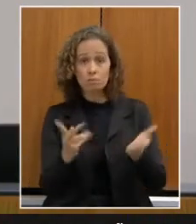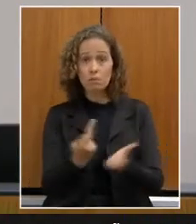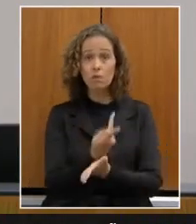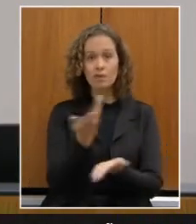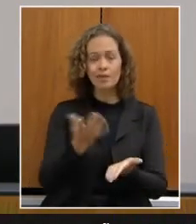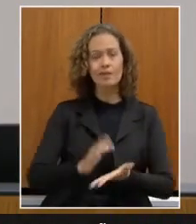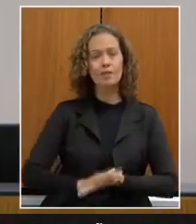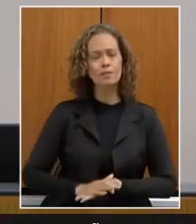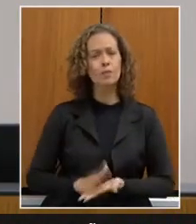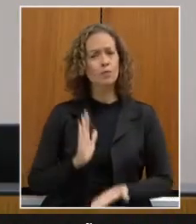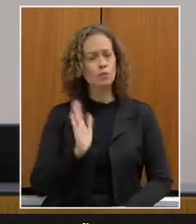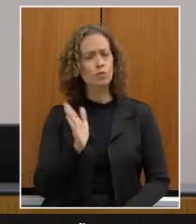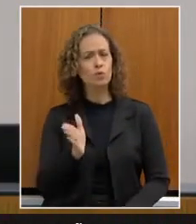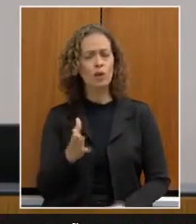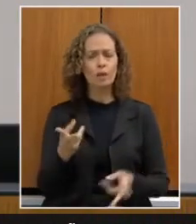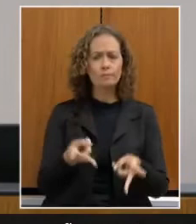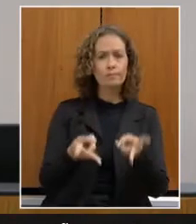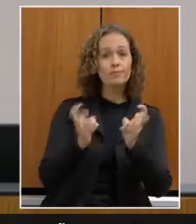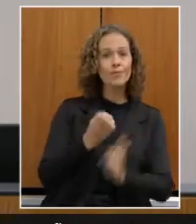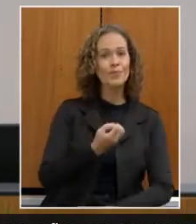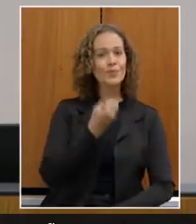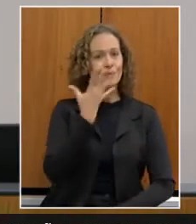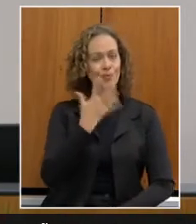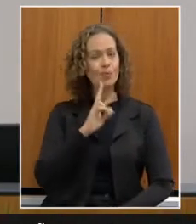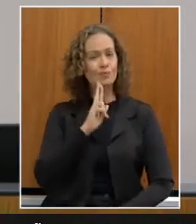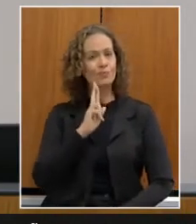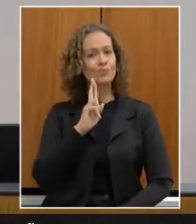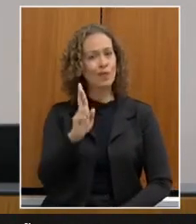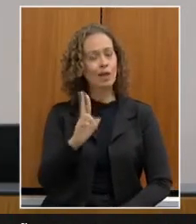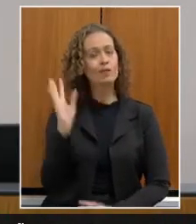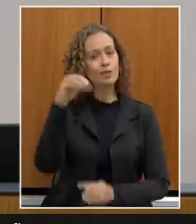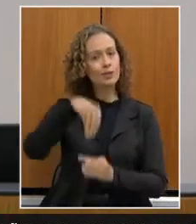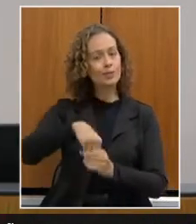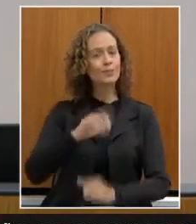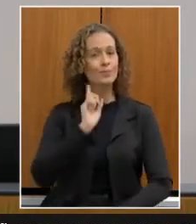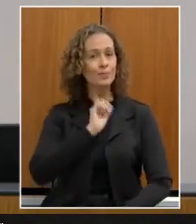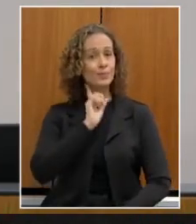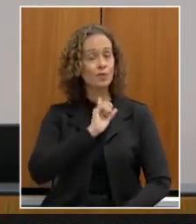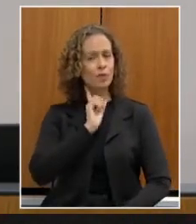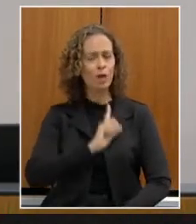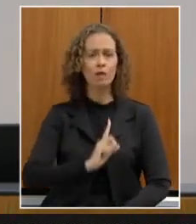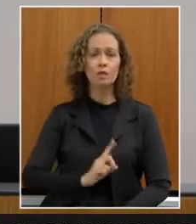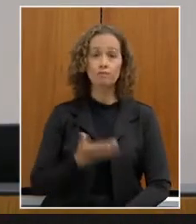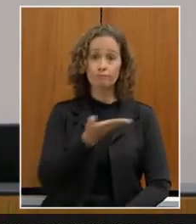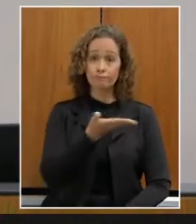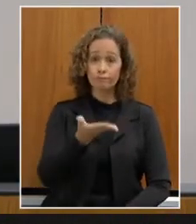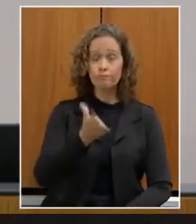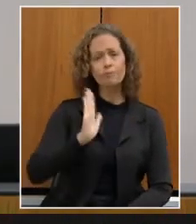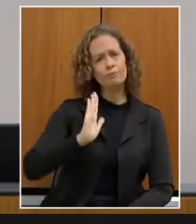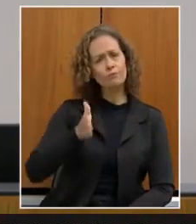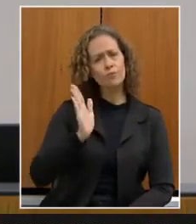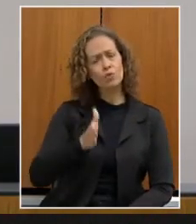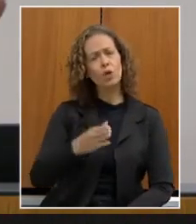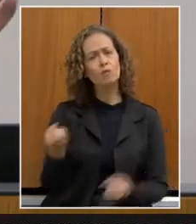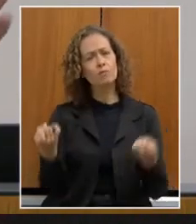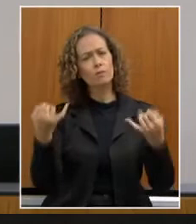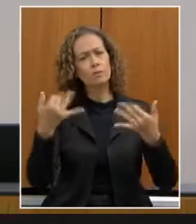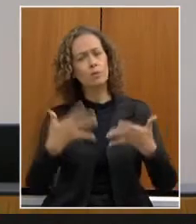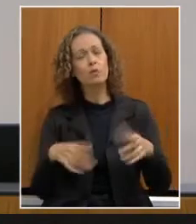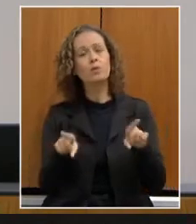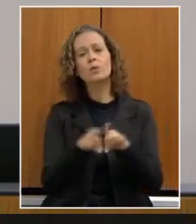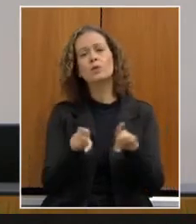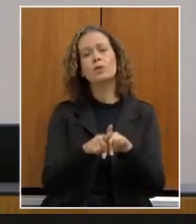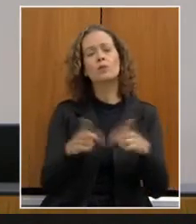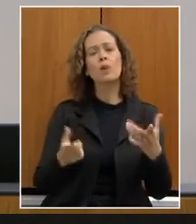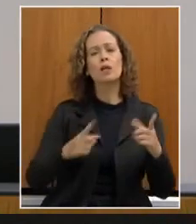Nós estamos vendo aí os bons resultados de Minas Gerais. Só citou, por exemplo, esse fato, inclusive com